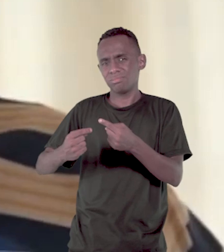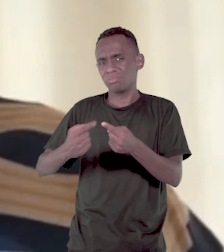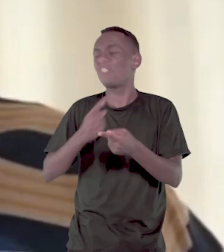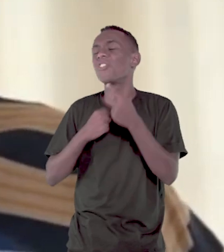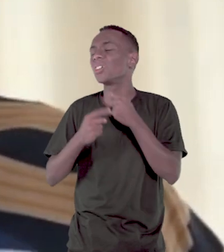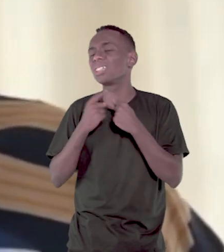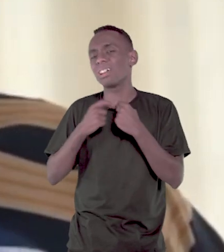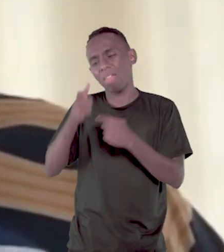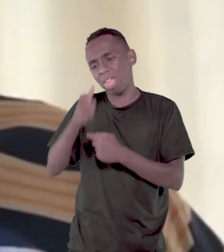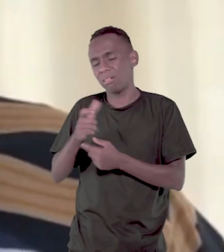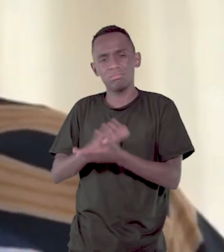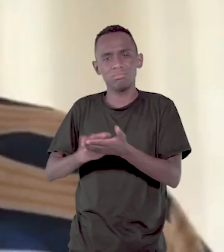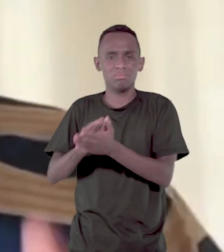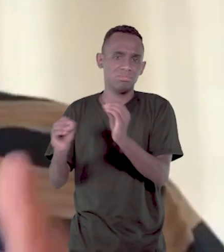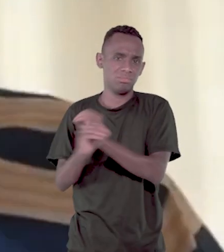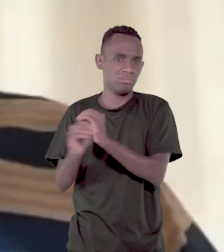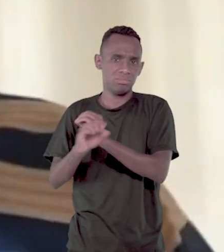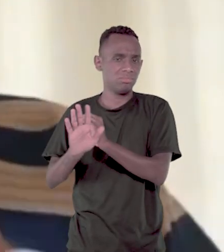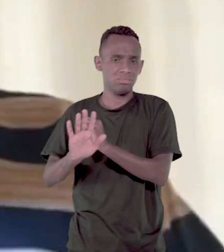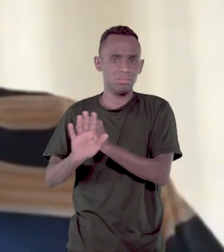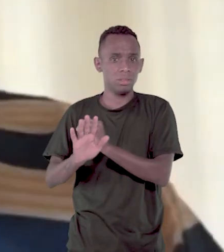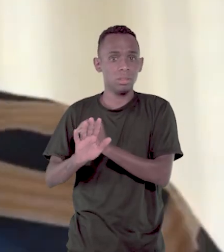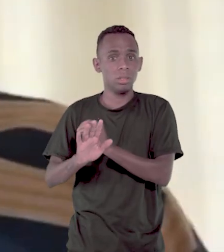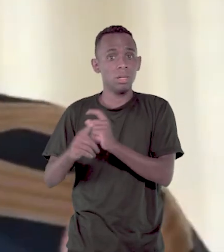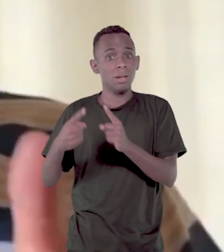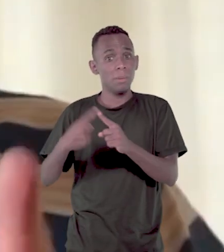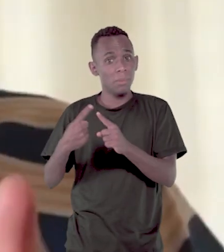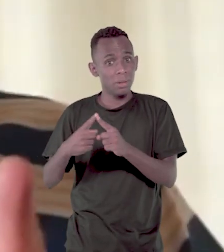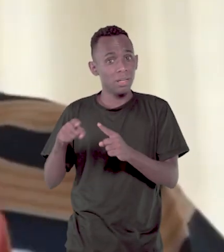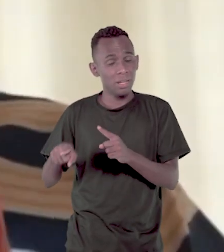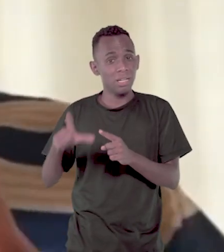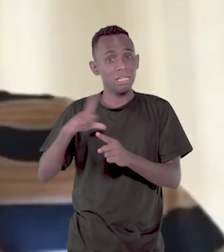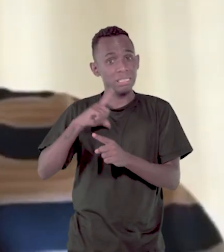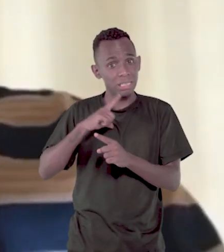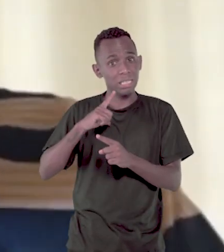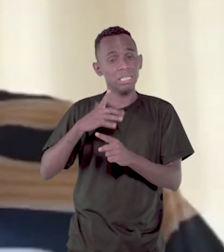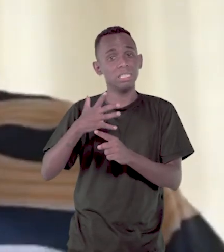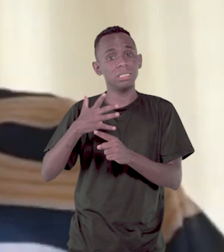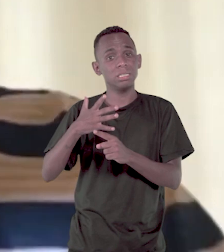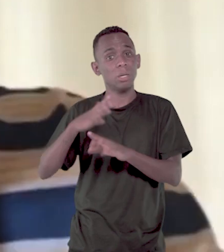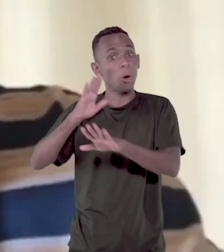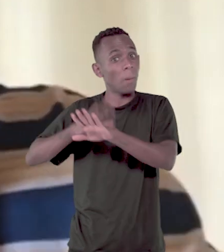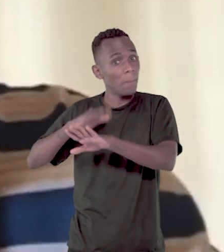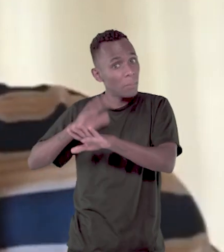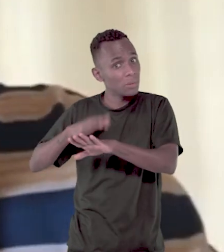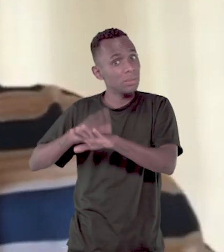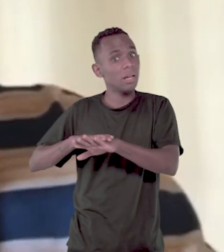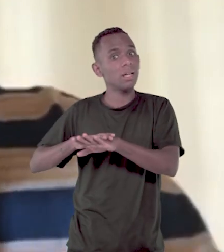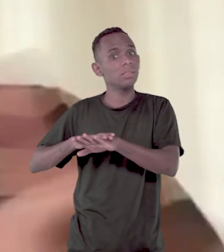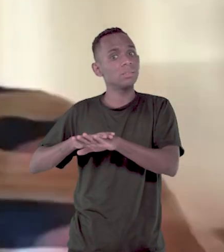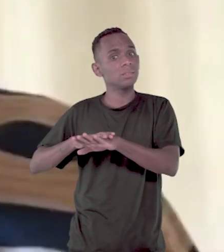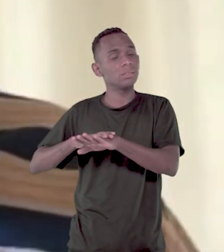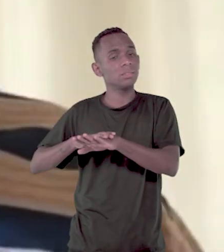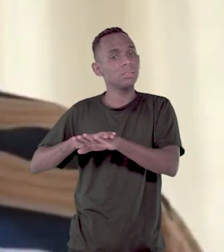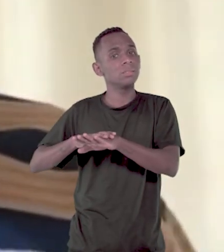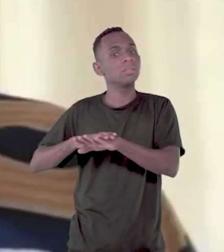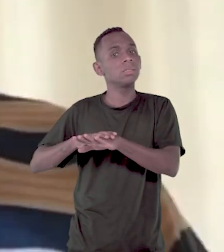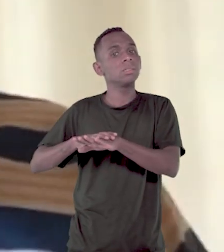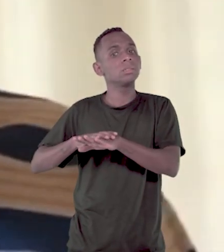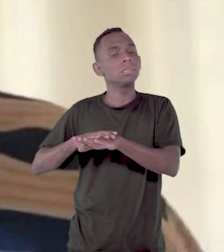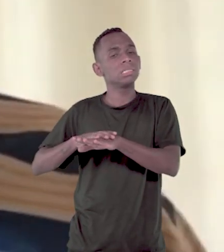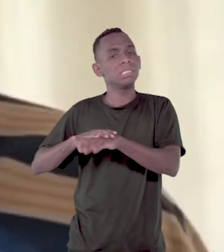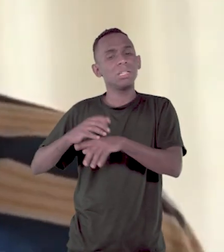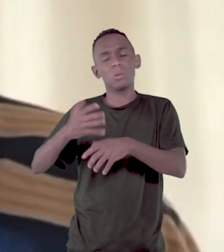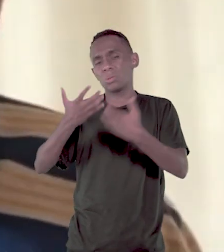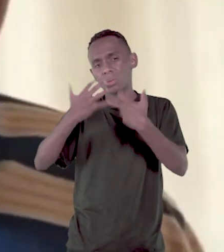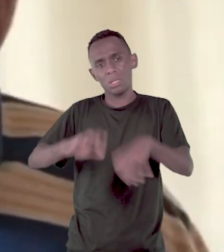crônicas políticas. Essas, para mim, elas são datadas, elas têm um sentido de intervenção e, portanto, não faz